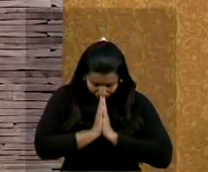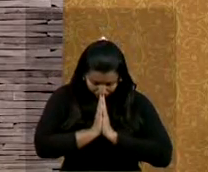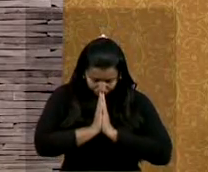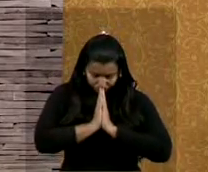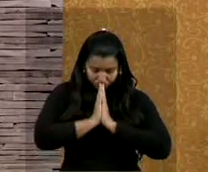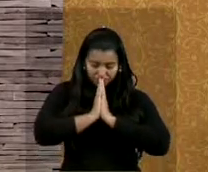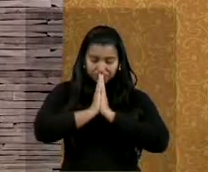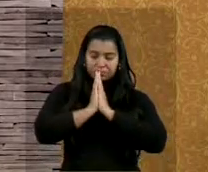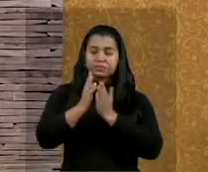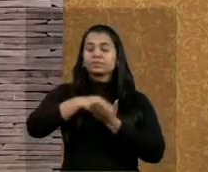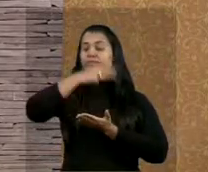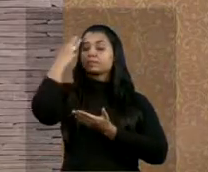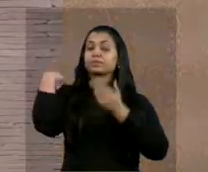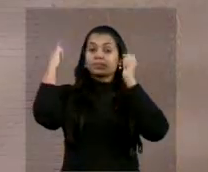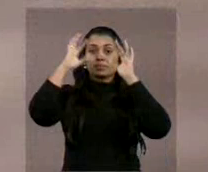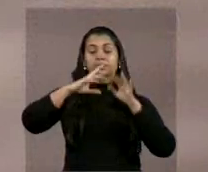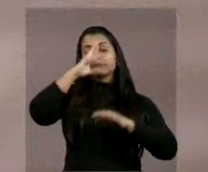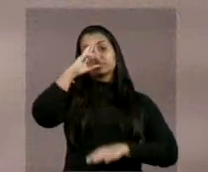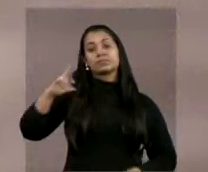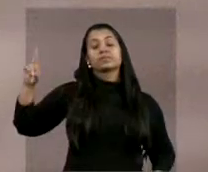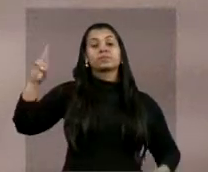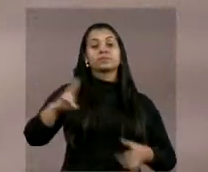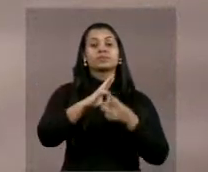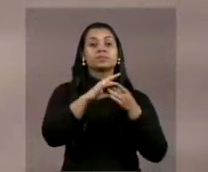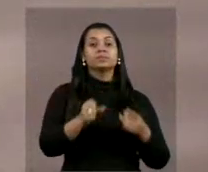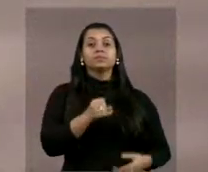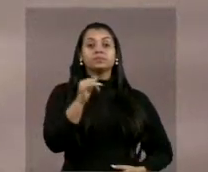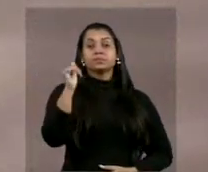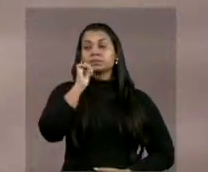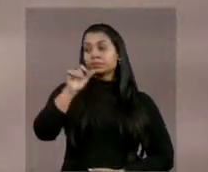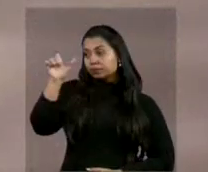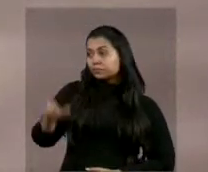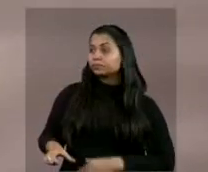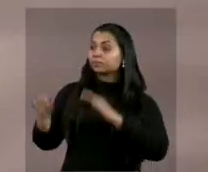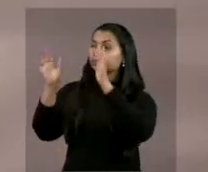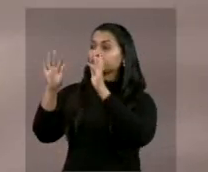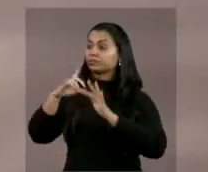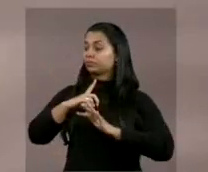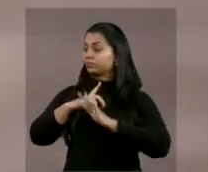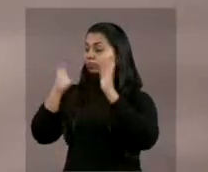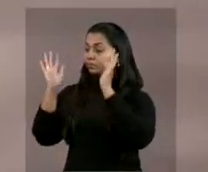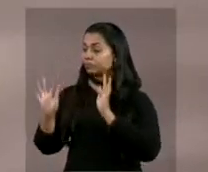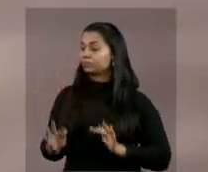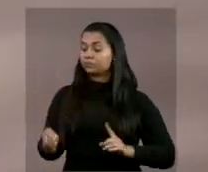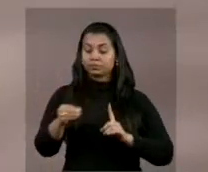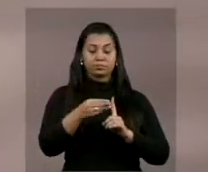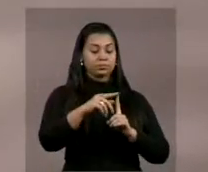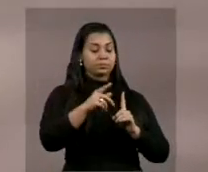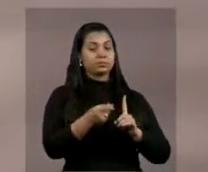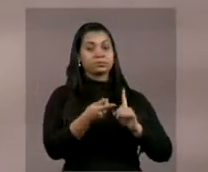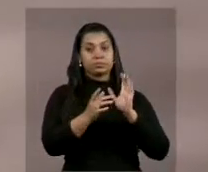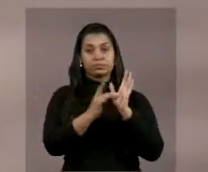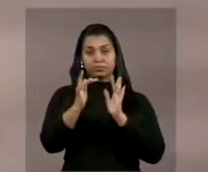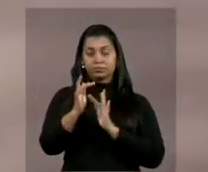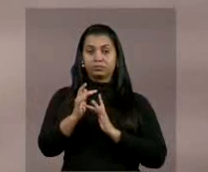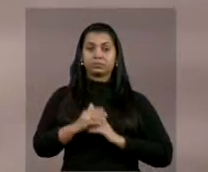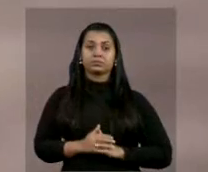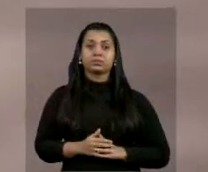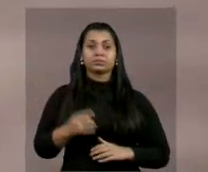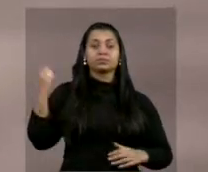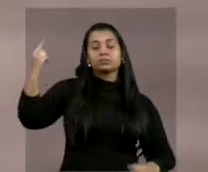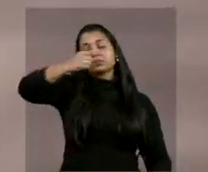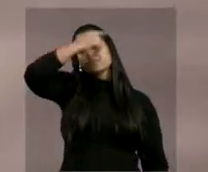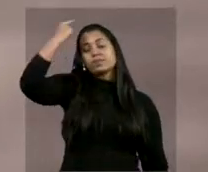Amém. Ave Maria, cheia de graça, o Senhor é convosco. Bendita sois vós entre as mulheres e bendito é o fruto do vosso